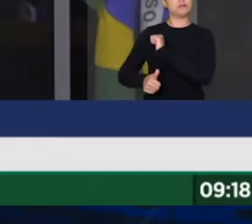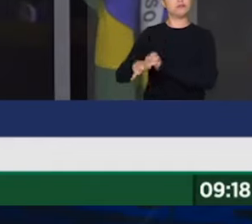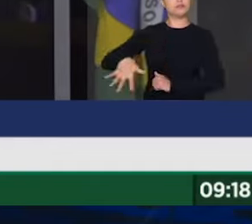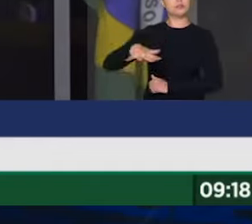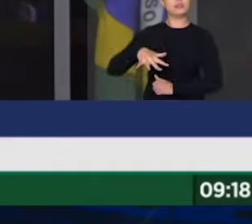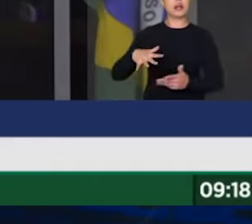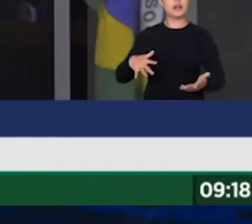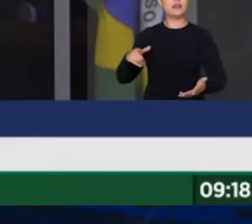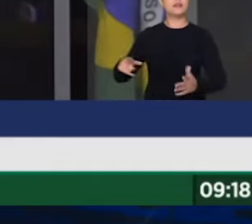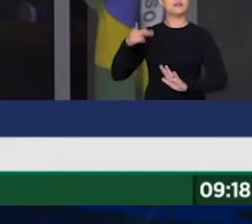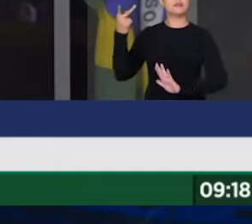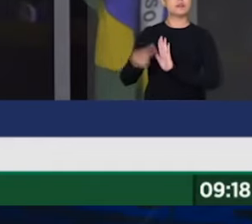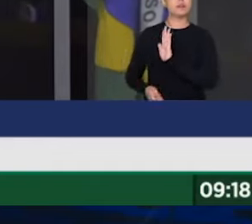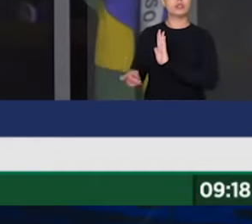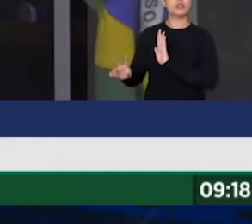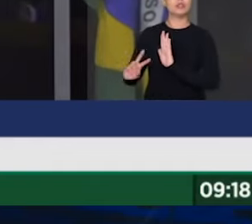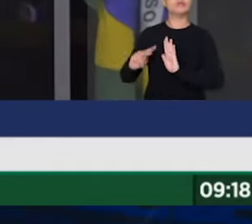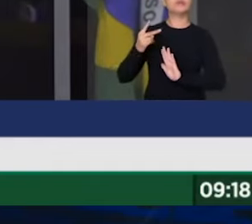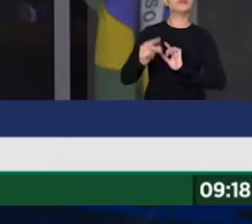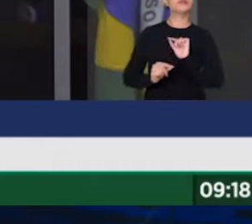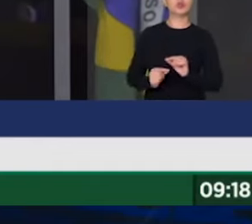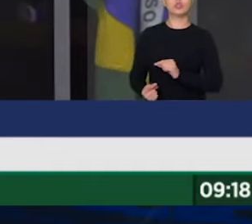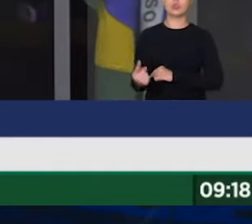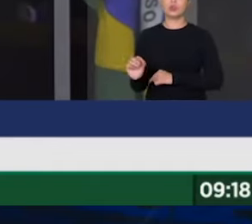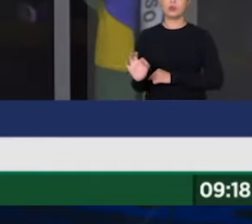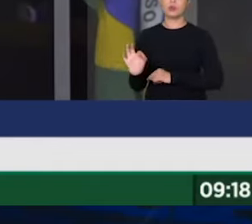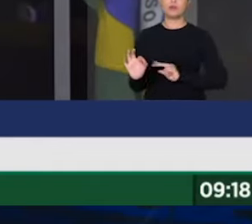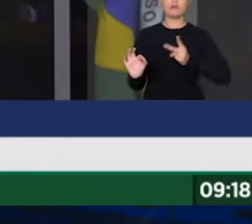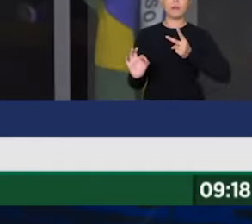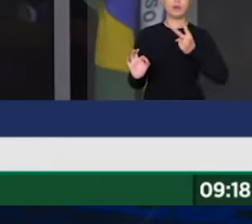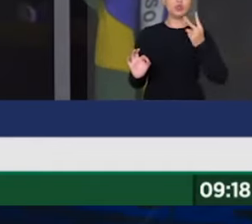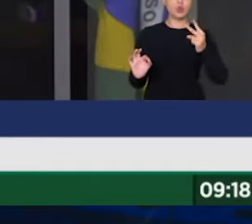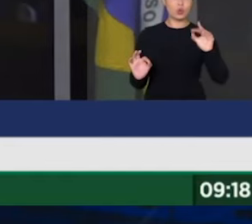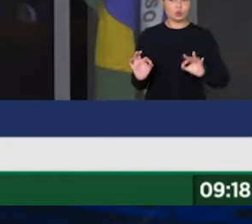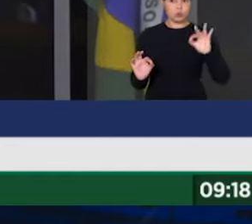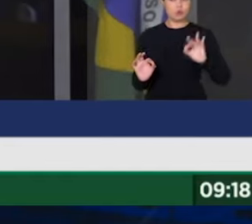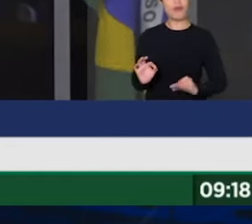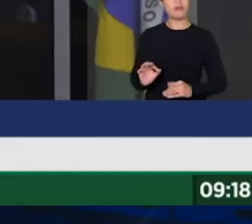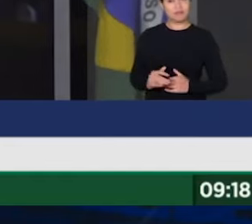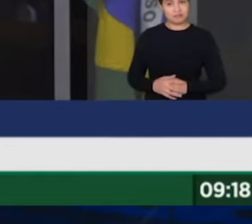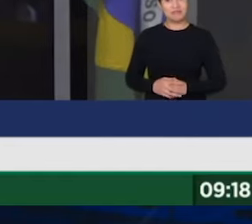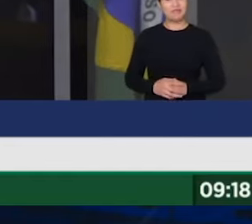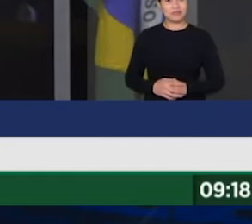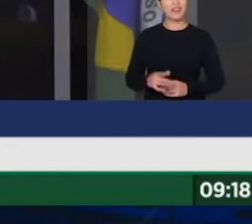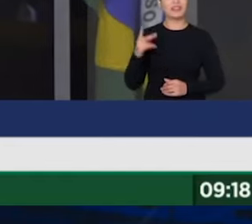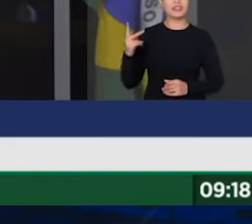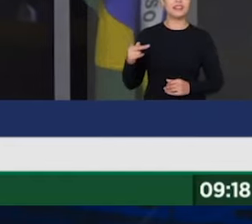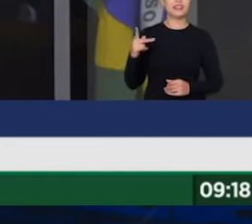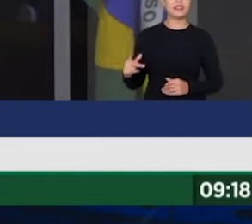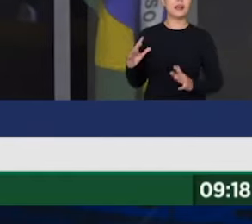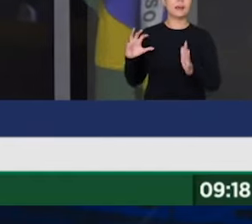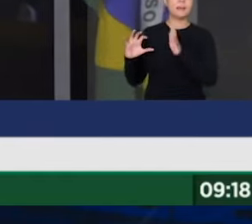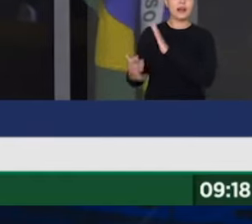lei de incentivo de 1 para 2%. E tivemos uma votação, inclusive, apoiado pelo seu partido, pelo líder Renildo,